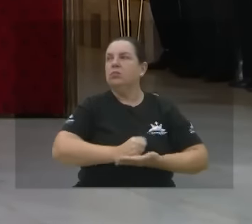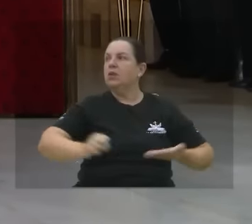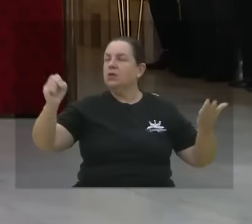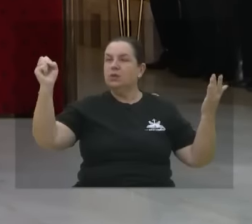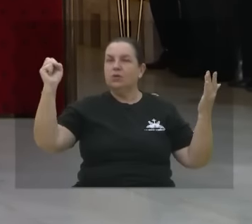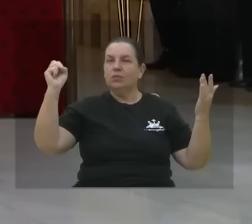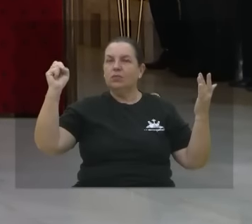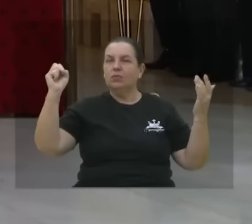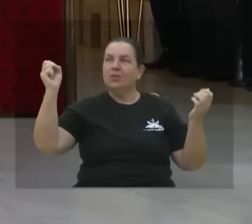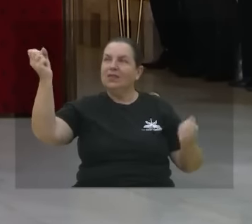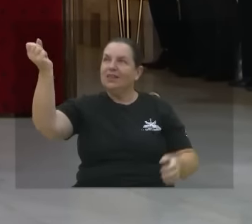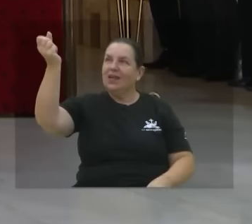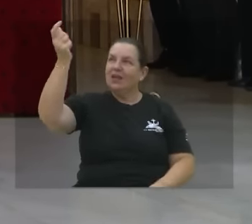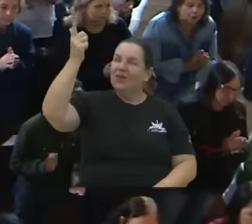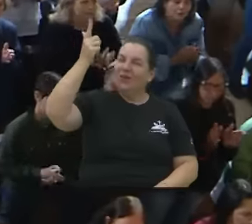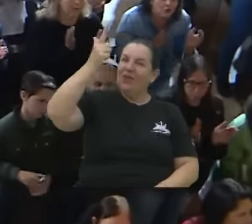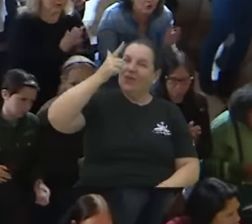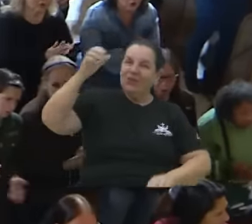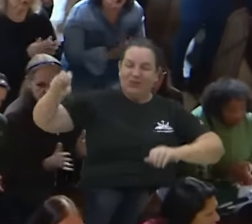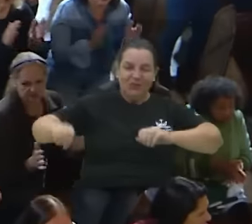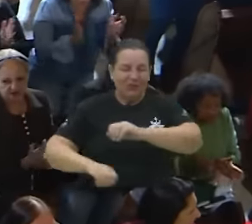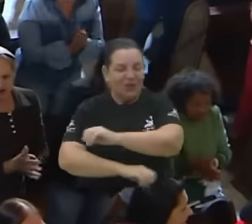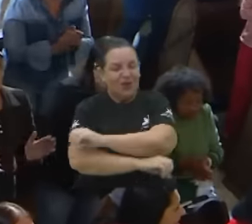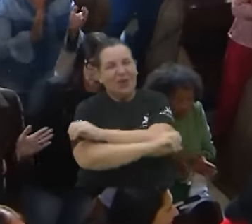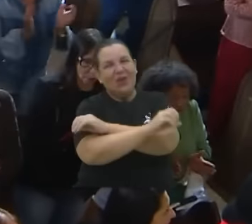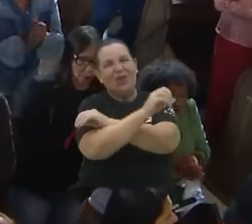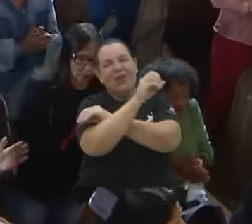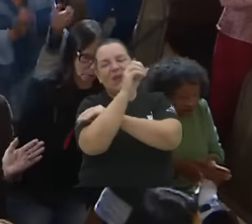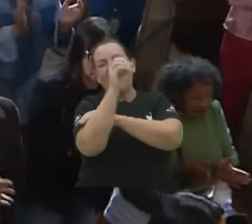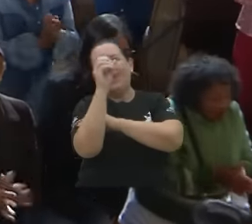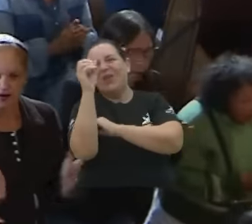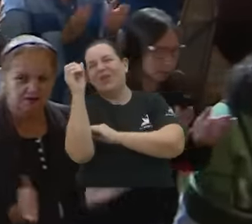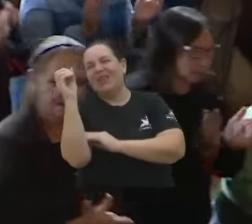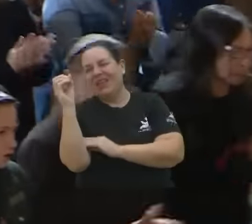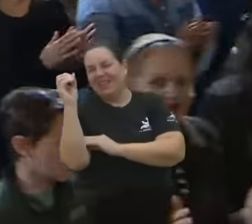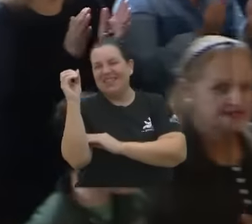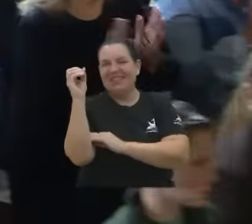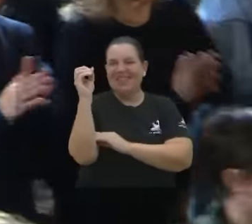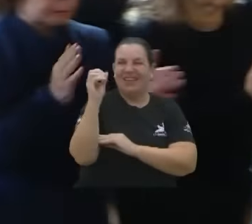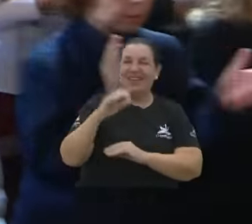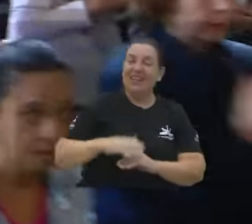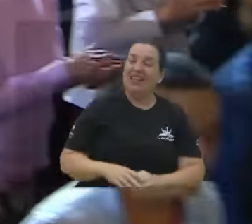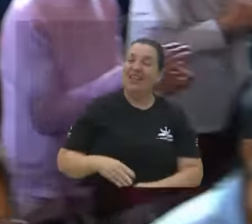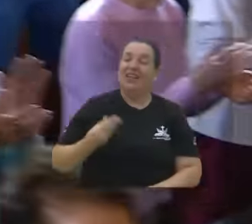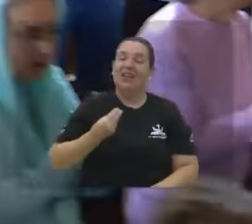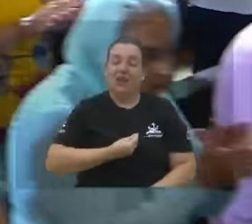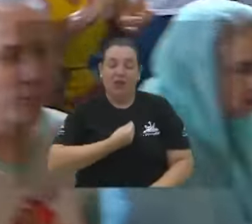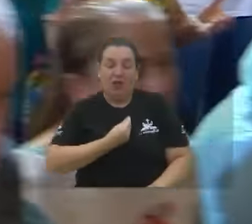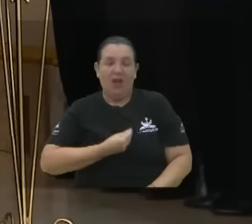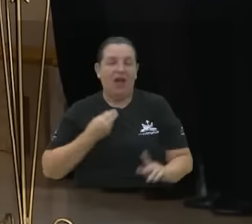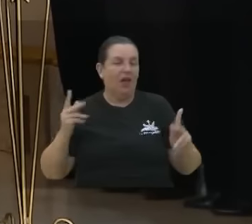passou a escuridão, o sol nasceu.